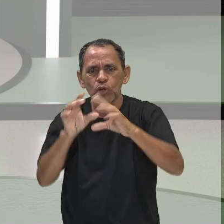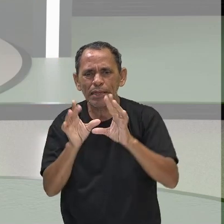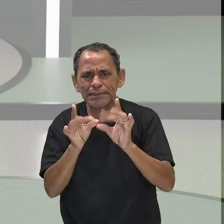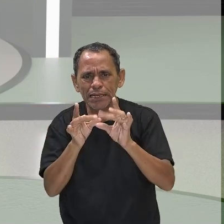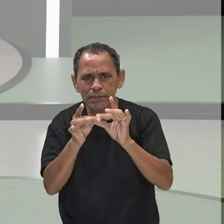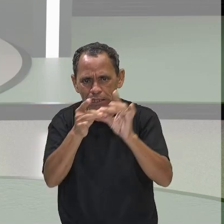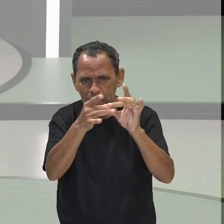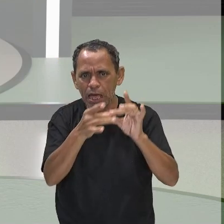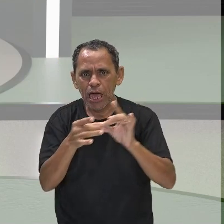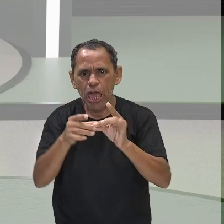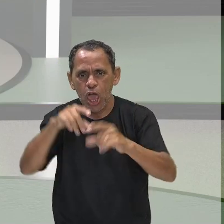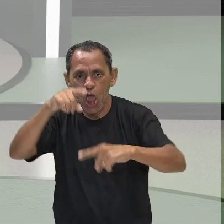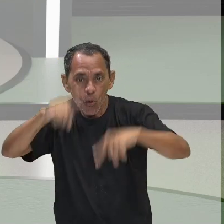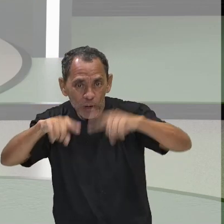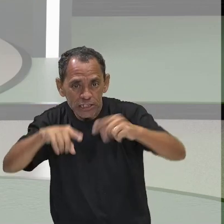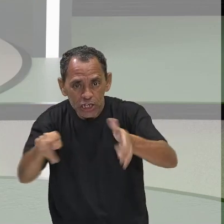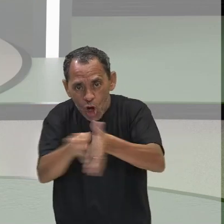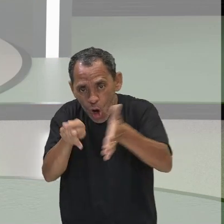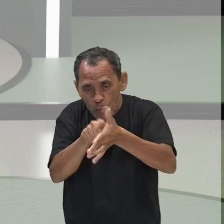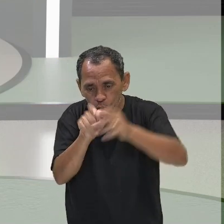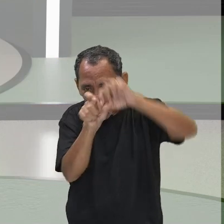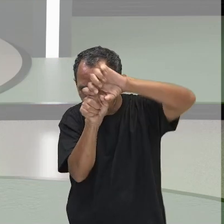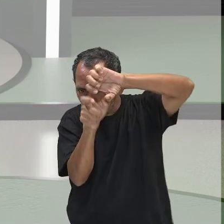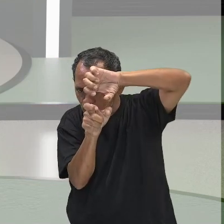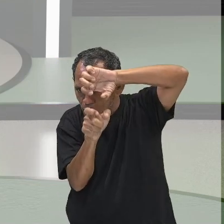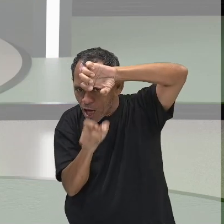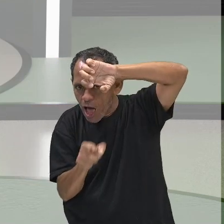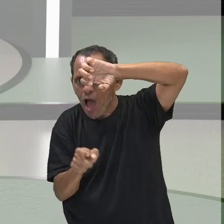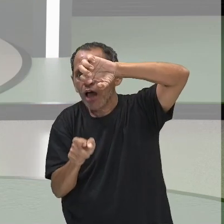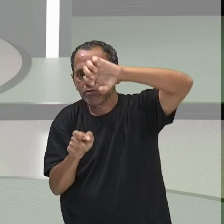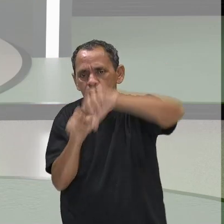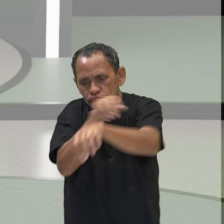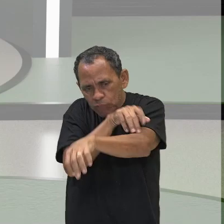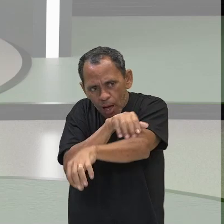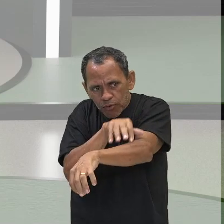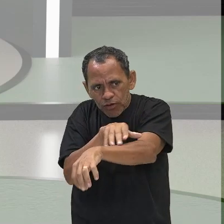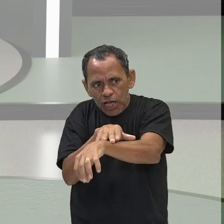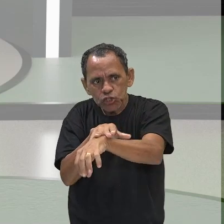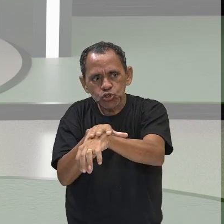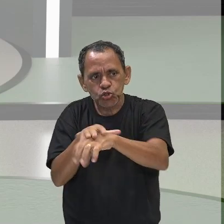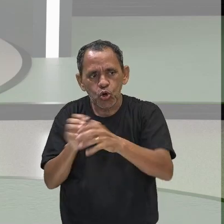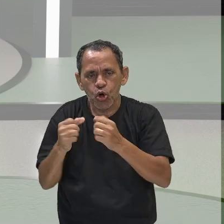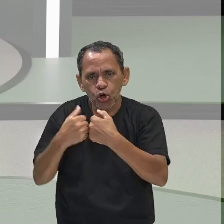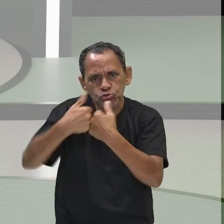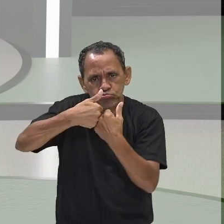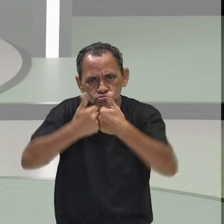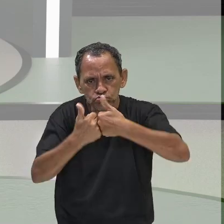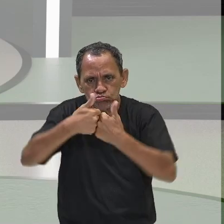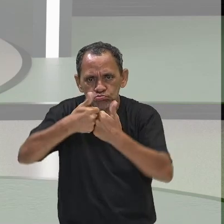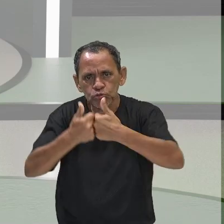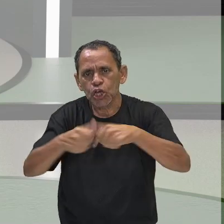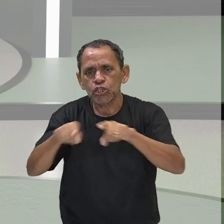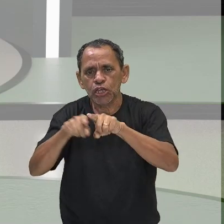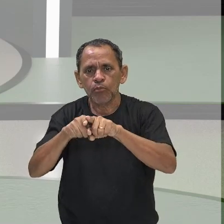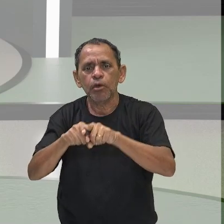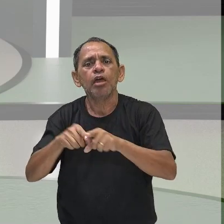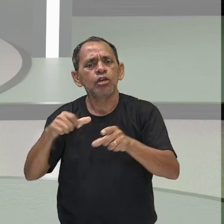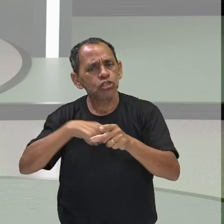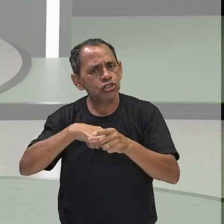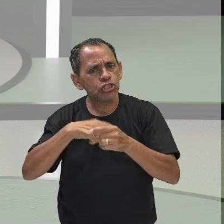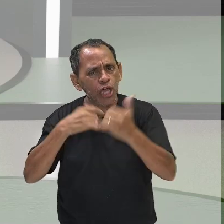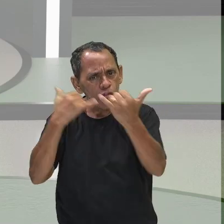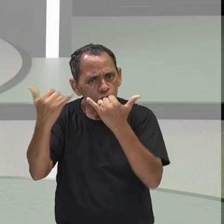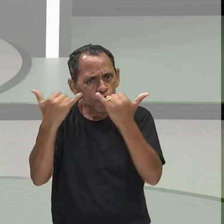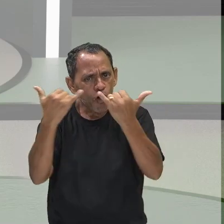aí, né, de nervos e que estes vão receber as informações